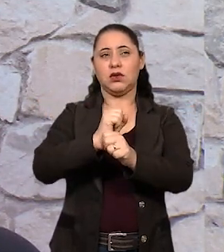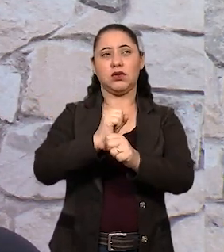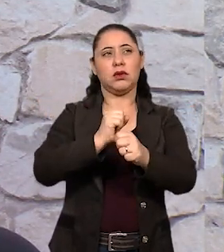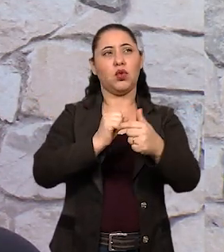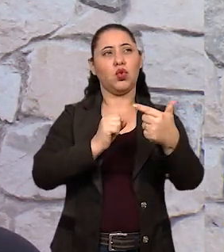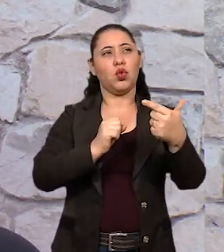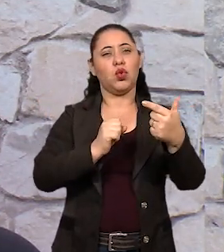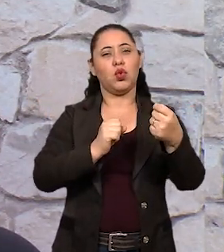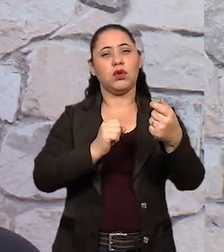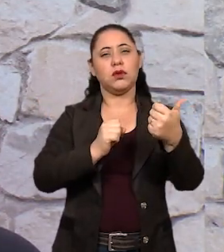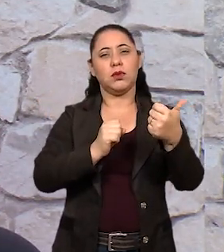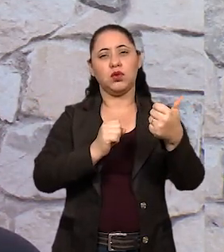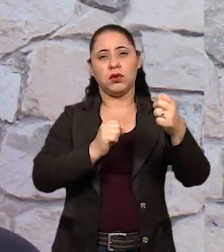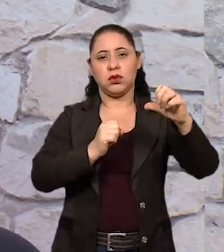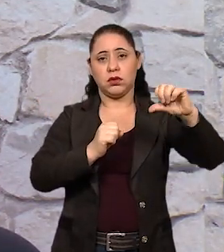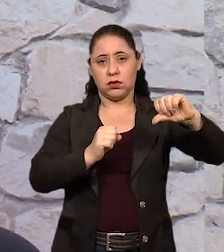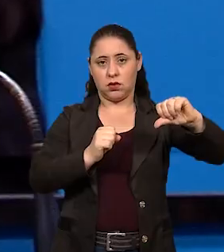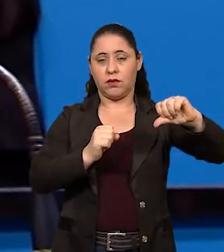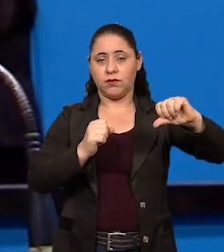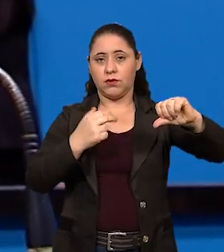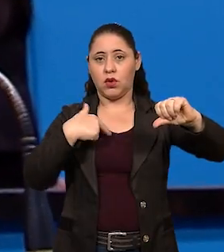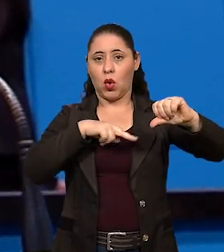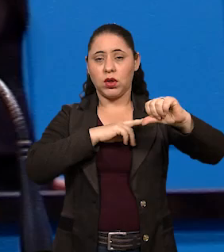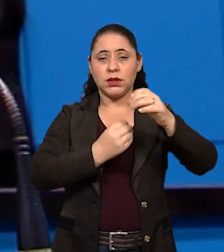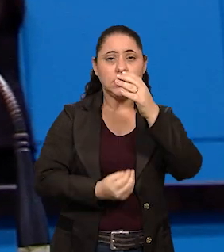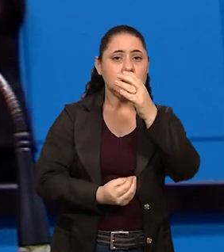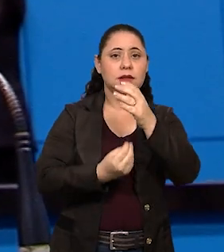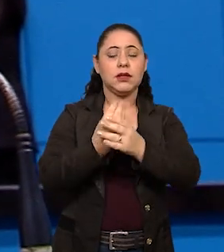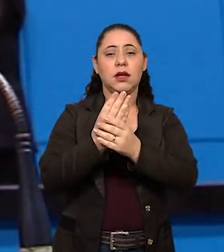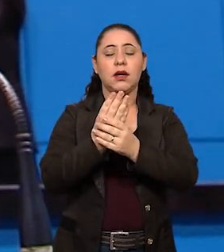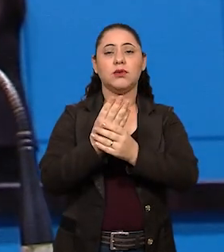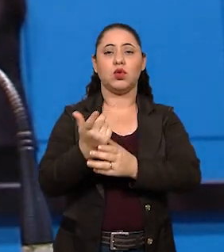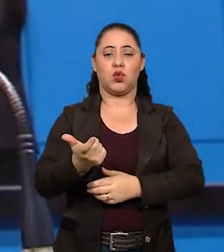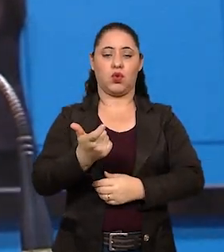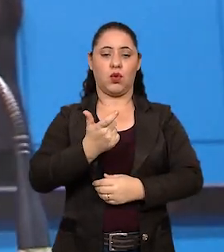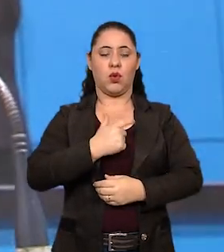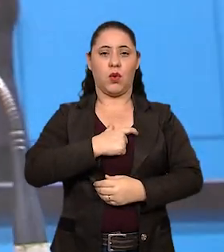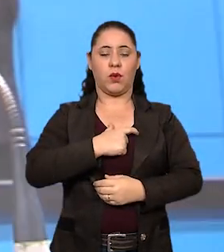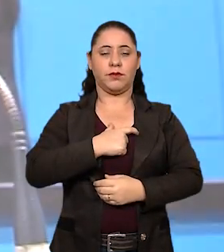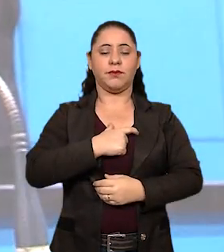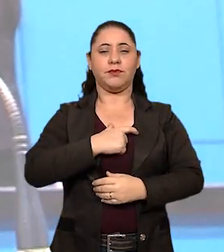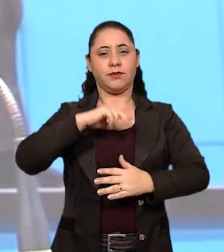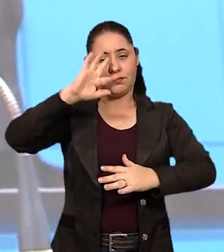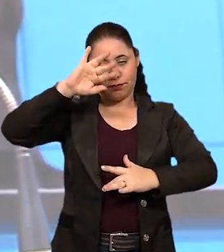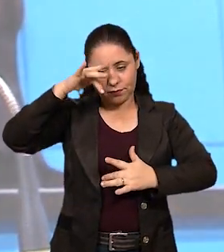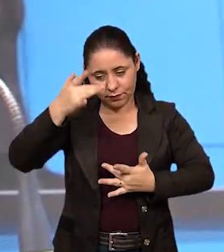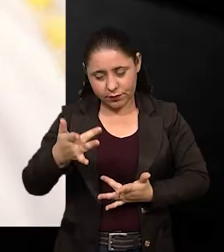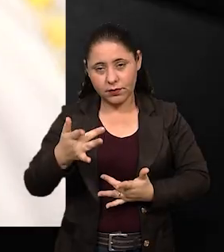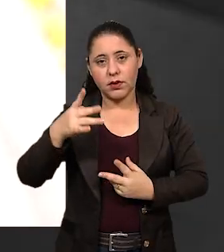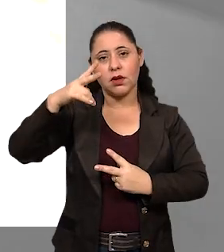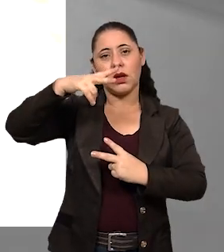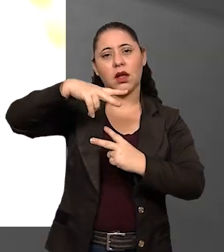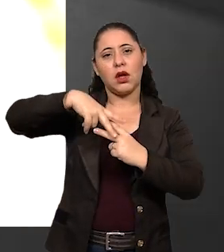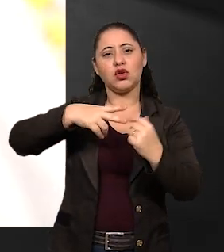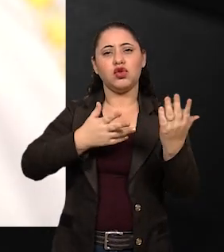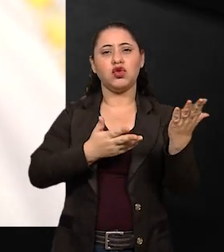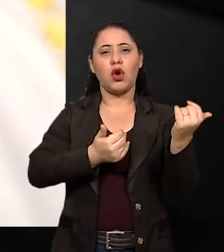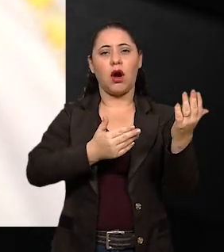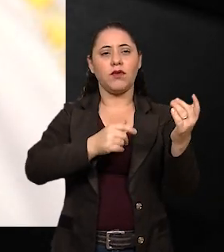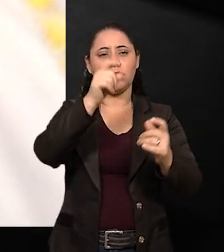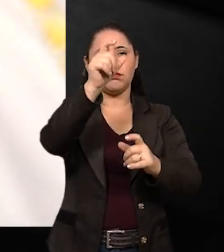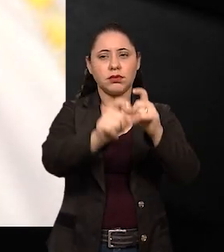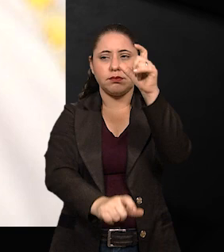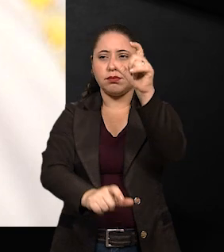em 2019, nós criamos, então, a Comenda do Mérito Demolei, que são os